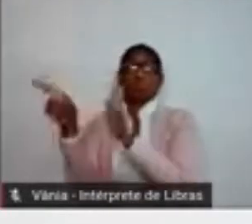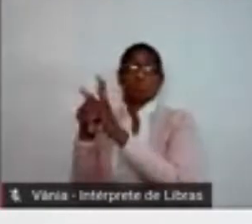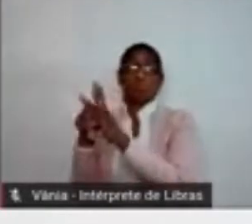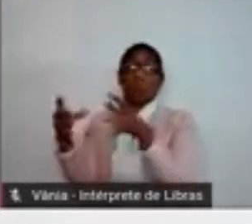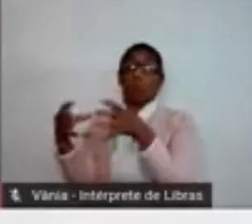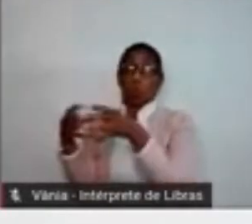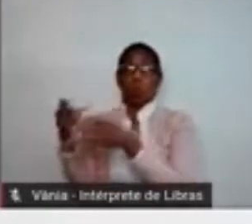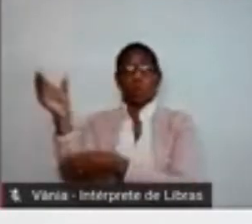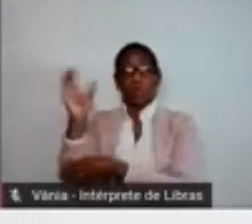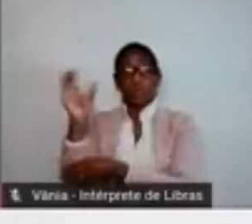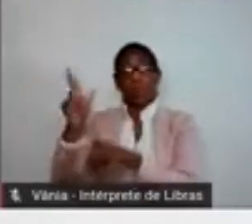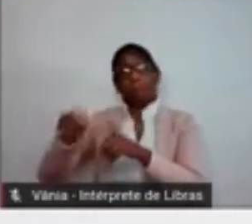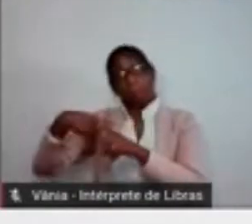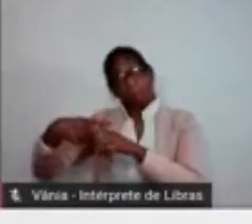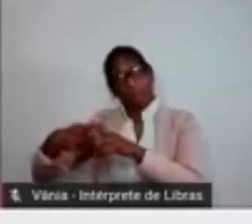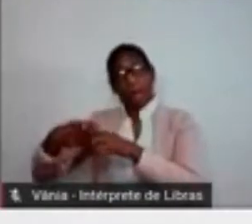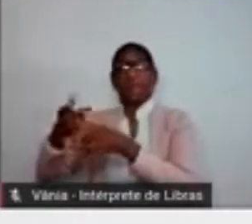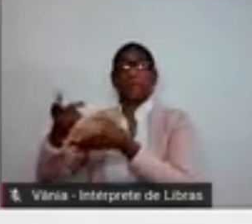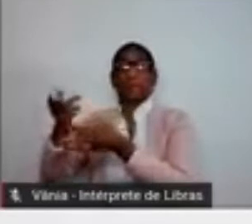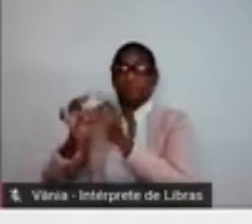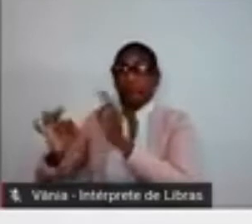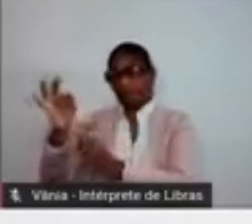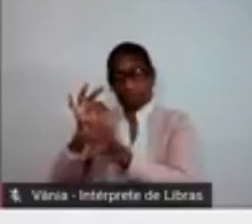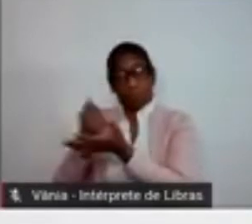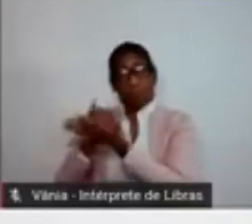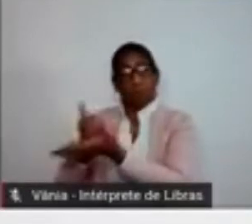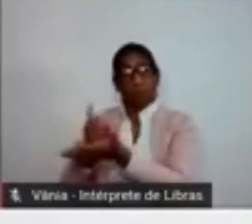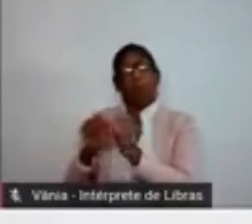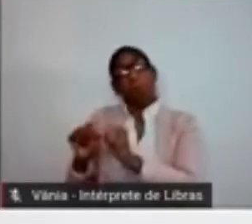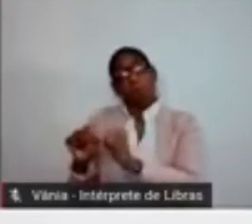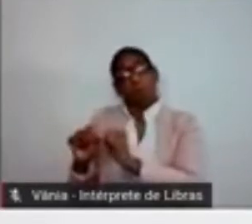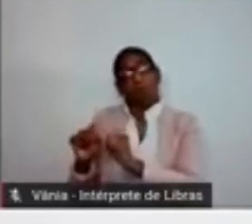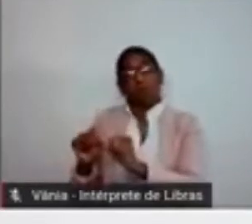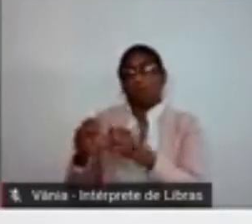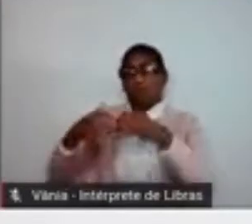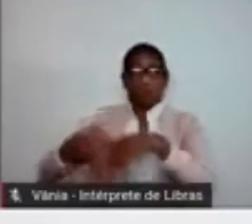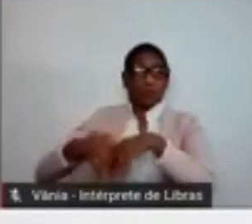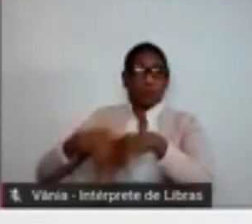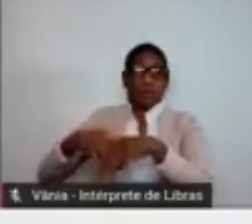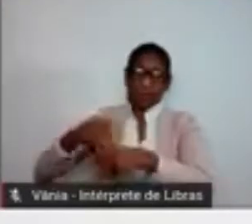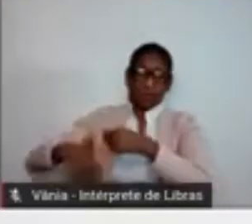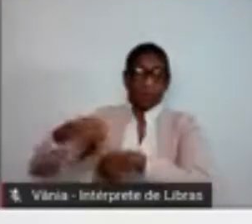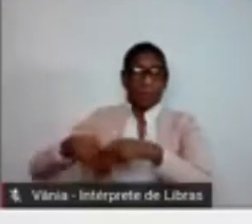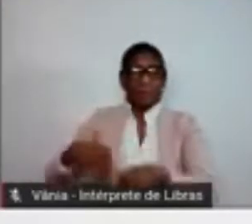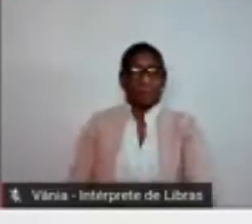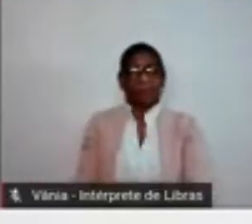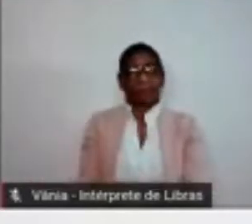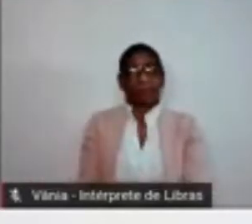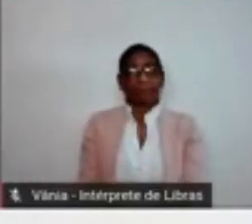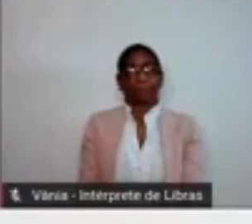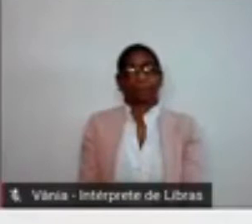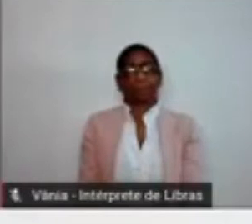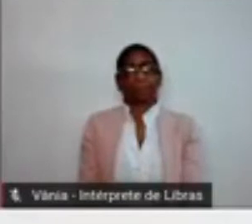específicos para a bandeira vermelha, o que significa que a região pode ter funcionamento de atividades econômicas distintos,